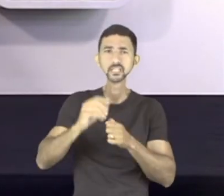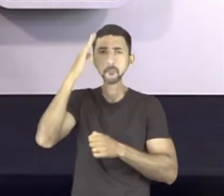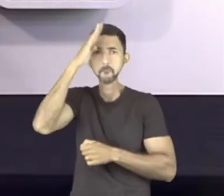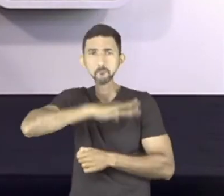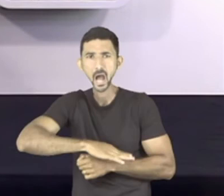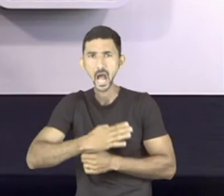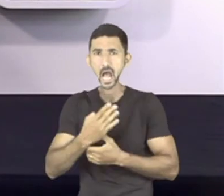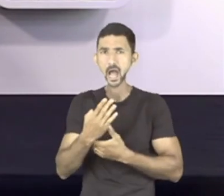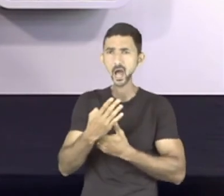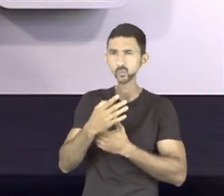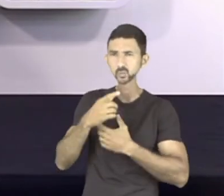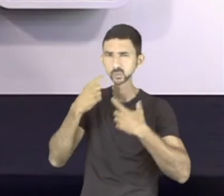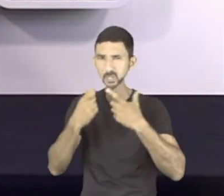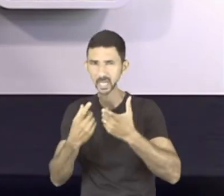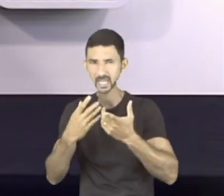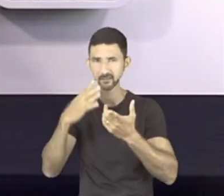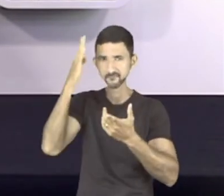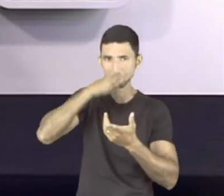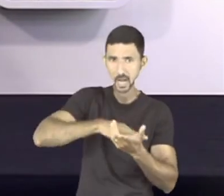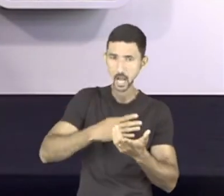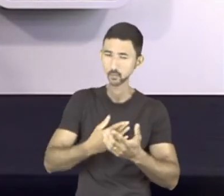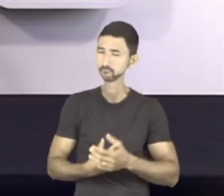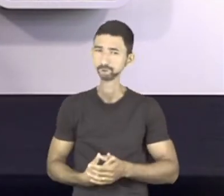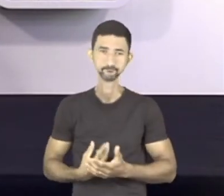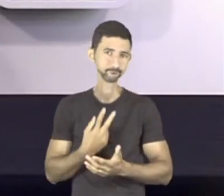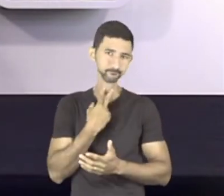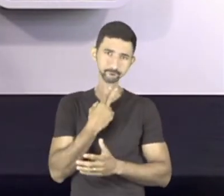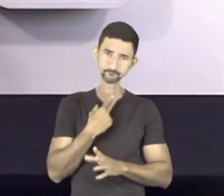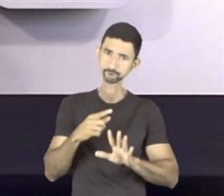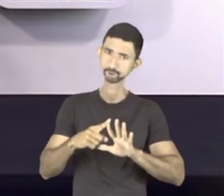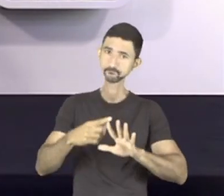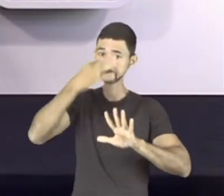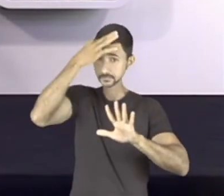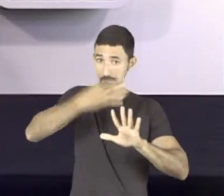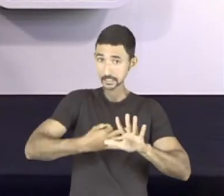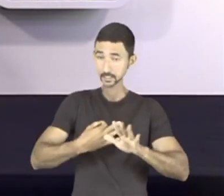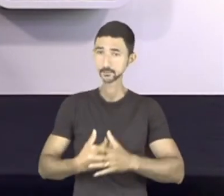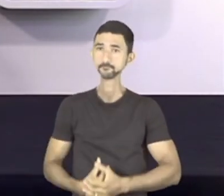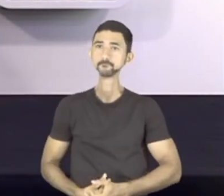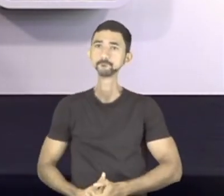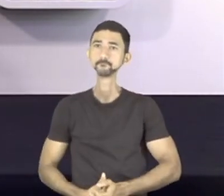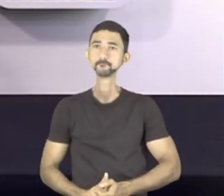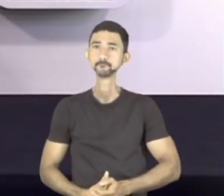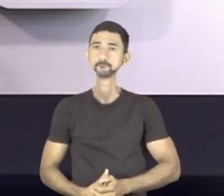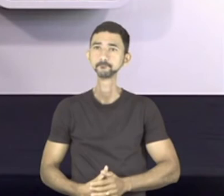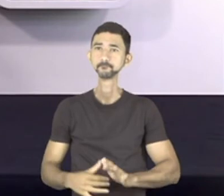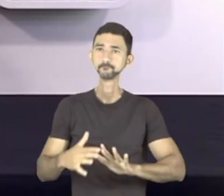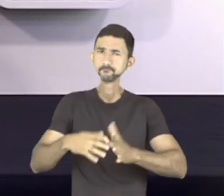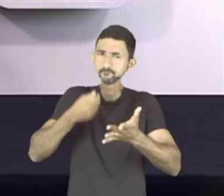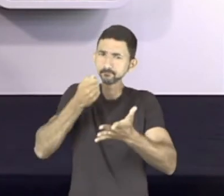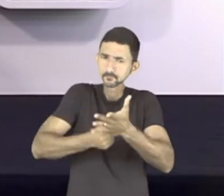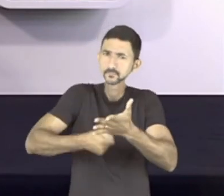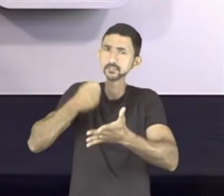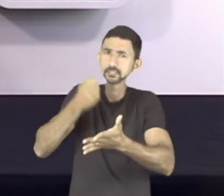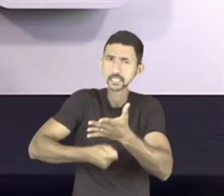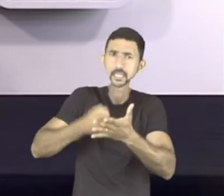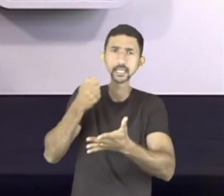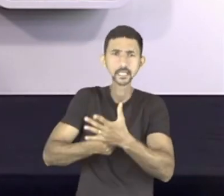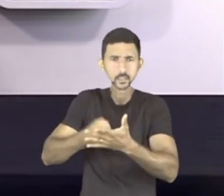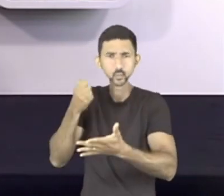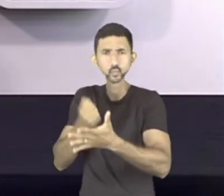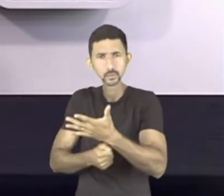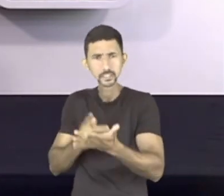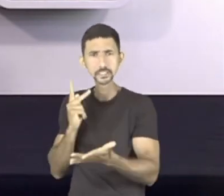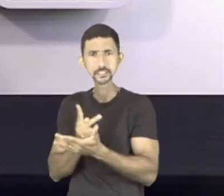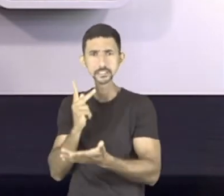maldades com as pessoas, não agir de má fé. Então isso é integridade. A perseverança, ou seja,